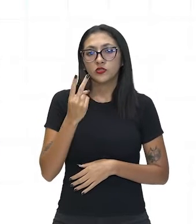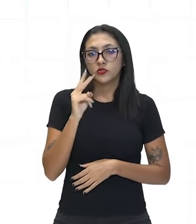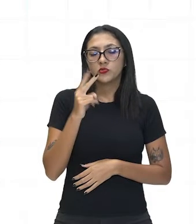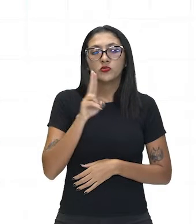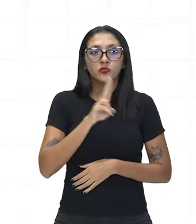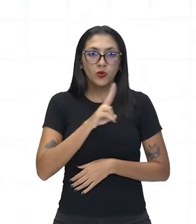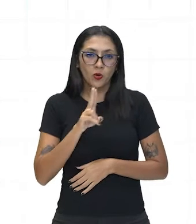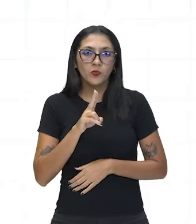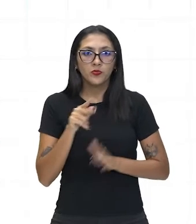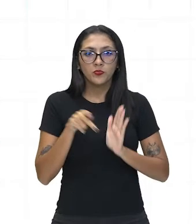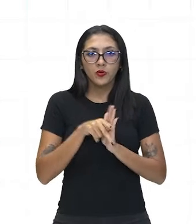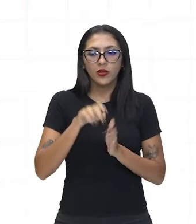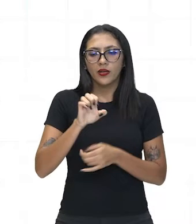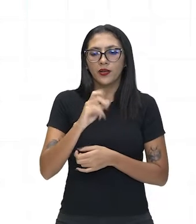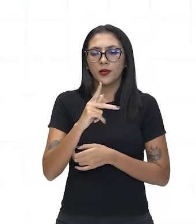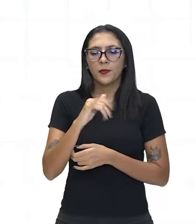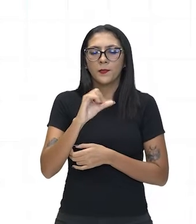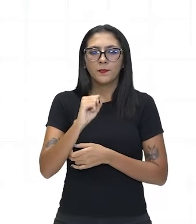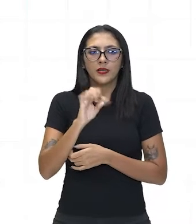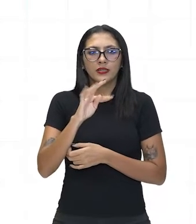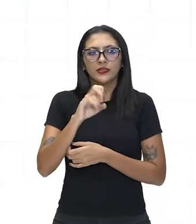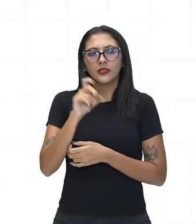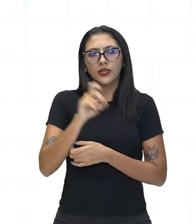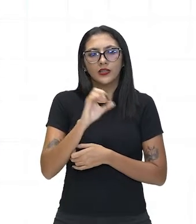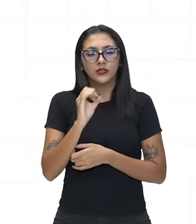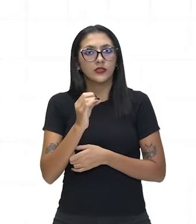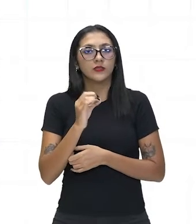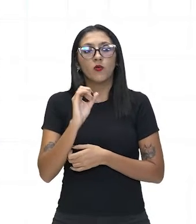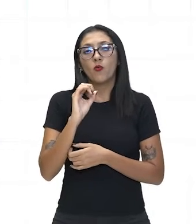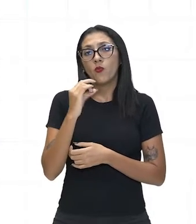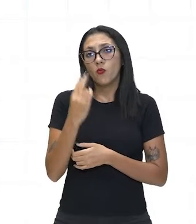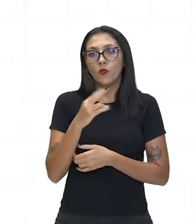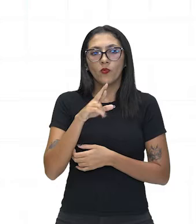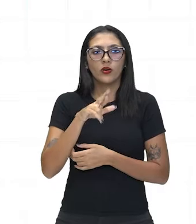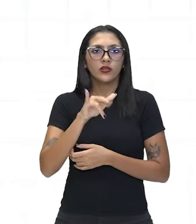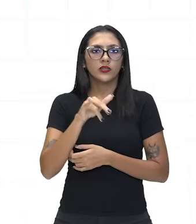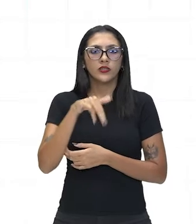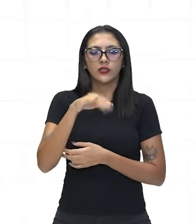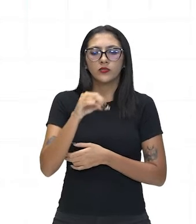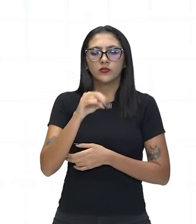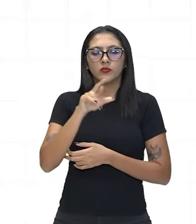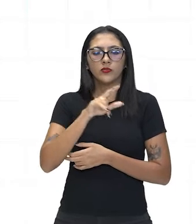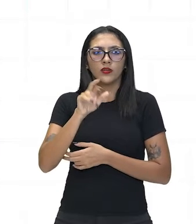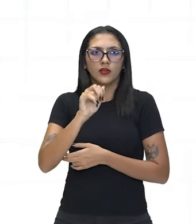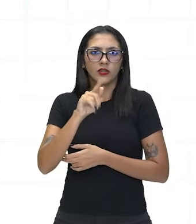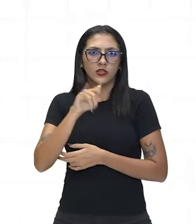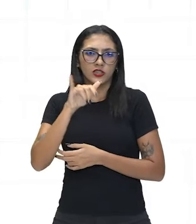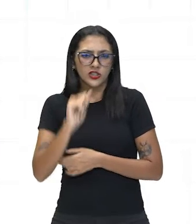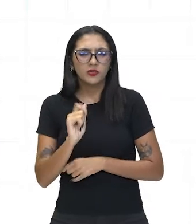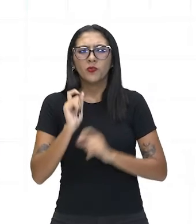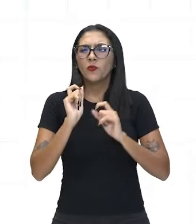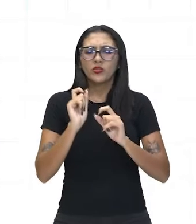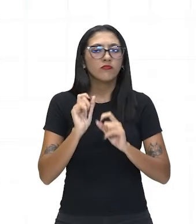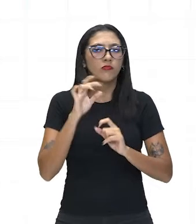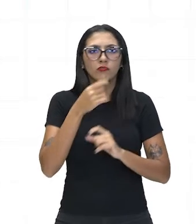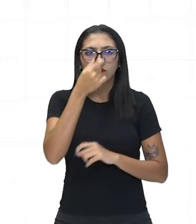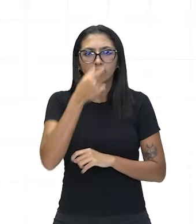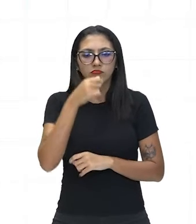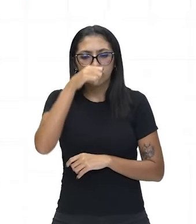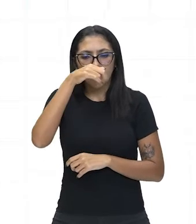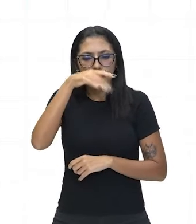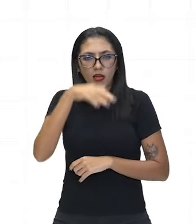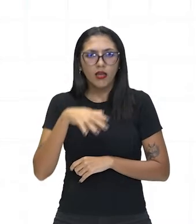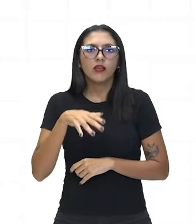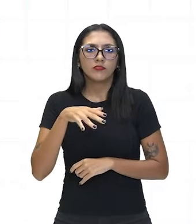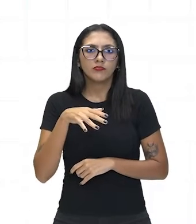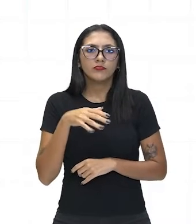recebe o nome de epístaxe ou rinorragia e é a perda de sangue pelo nariz que pode ocorrer em